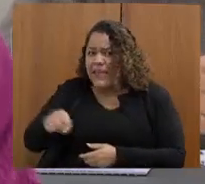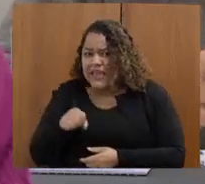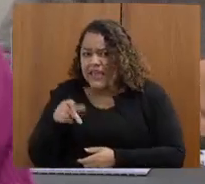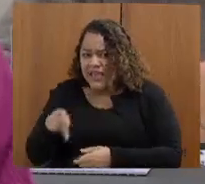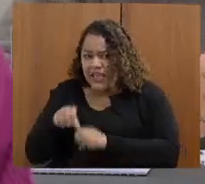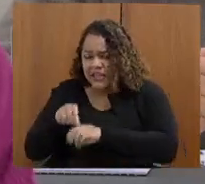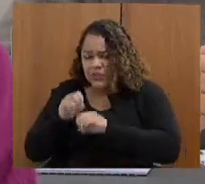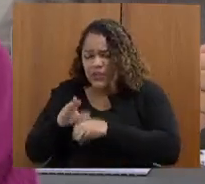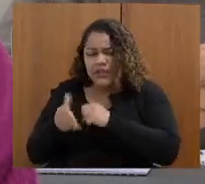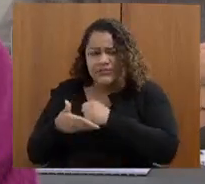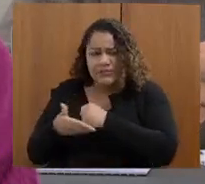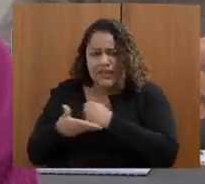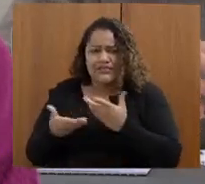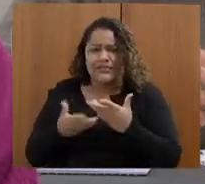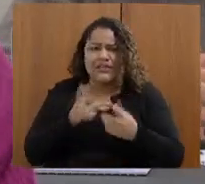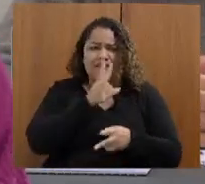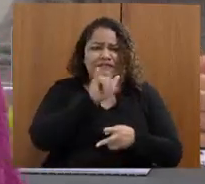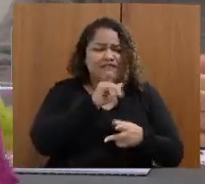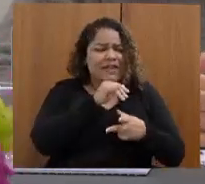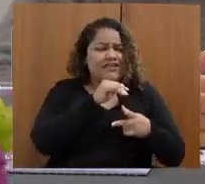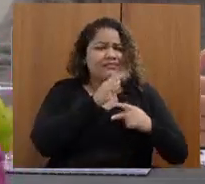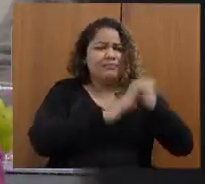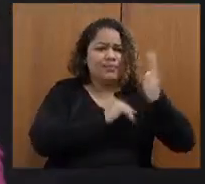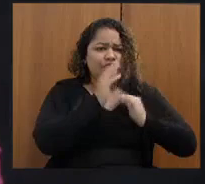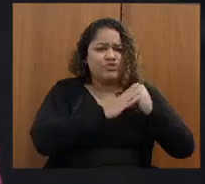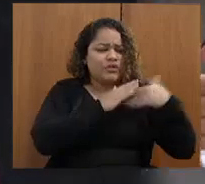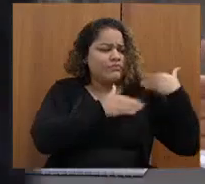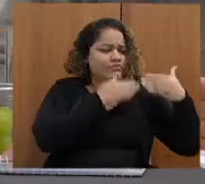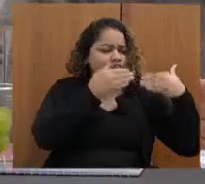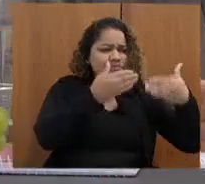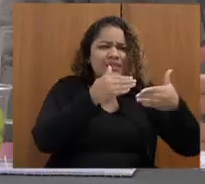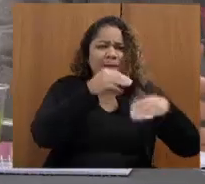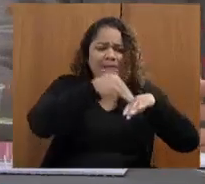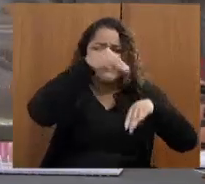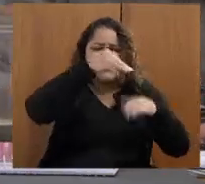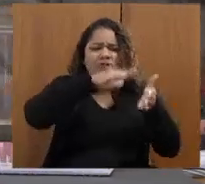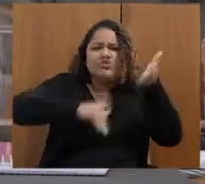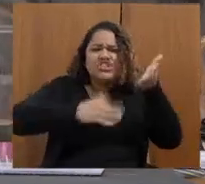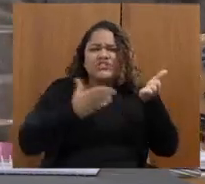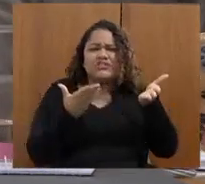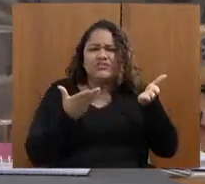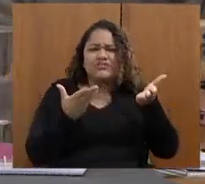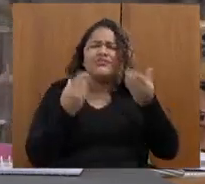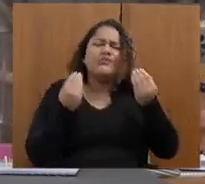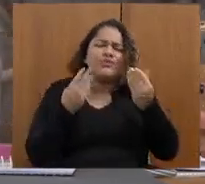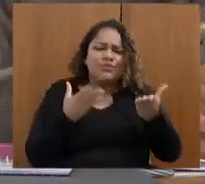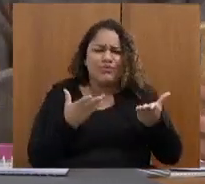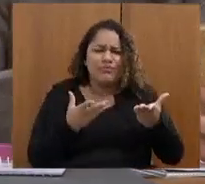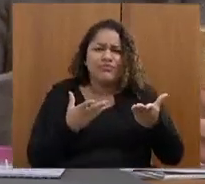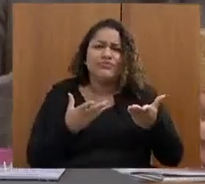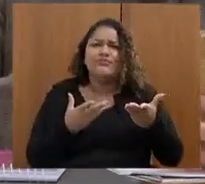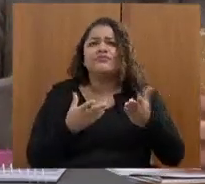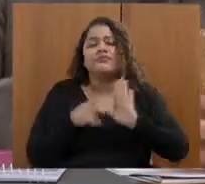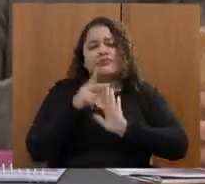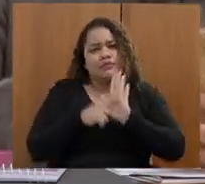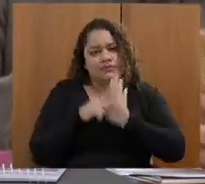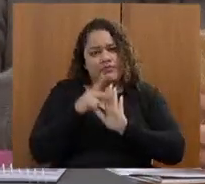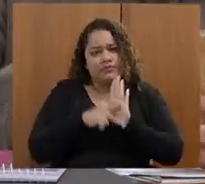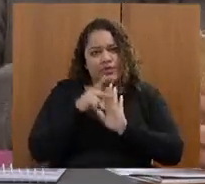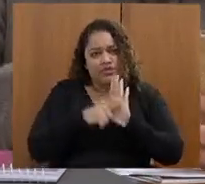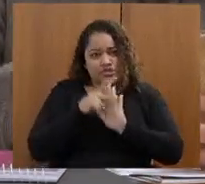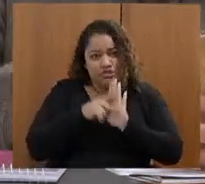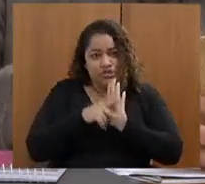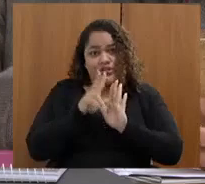nós vamos retirar mestrado da carreira né dos profissionais da educação então eu eu como projeto Possivelmente